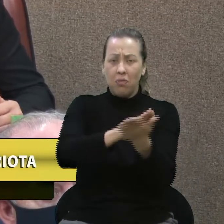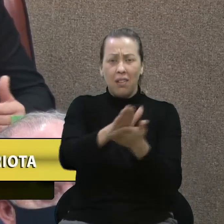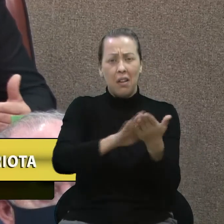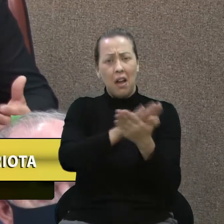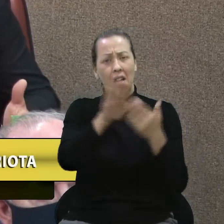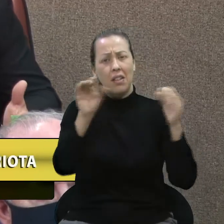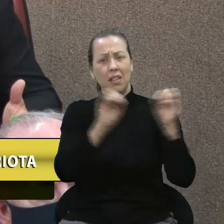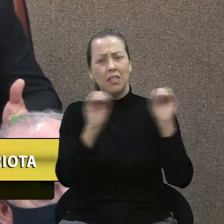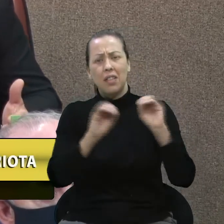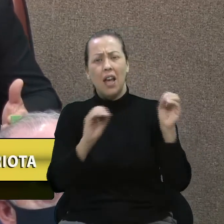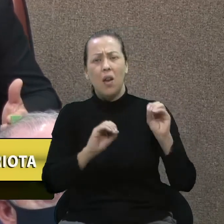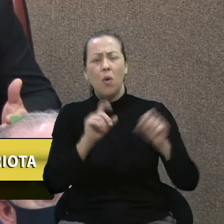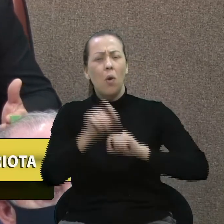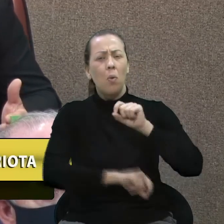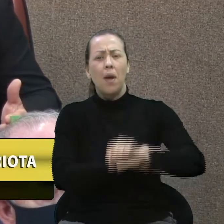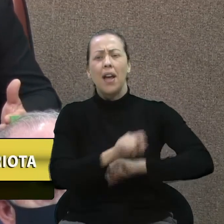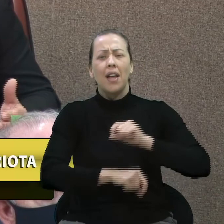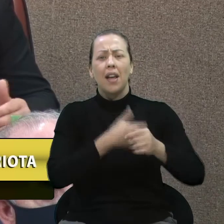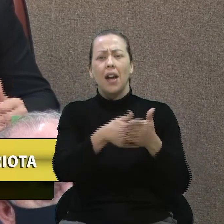é para arrecadar?